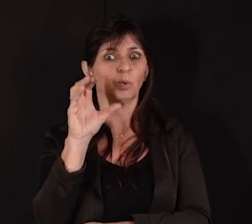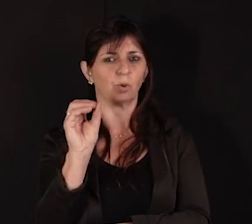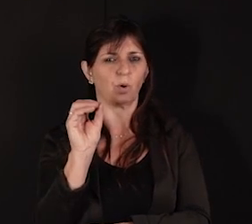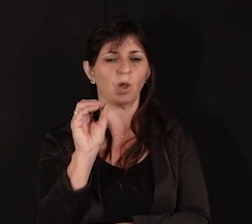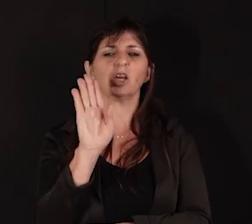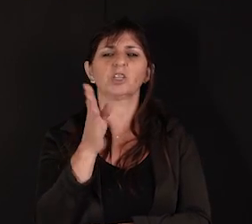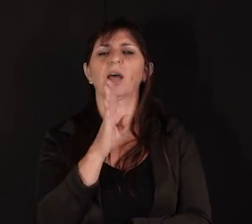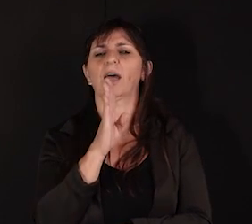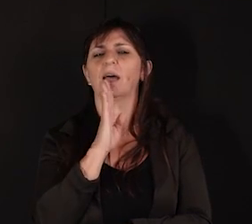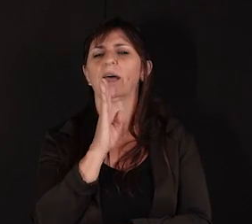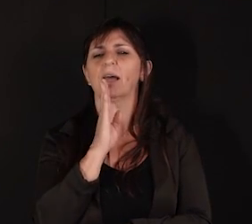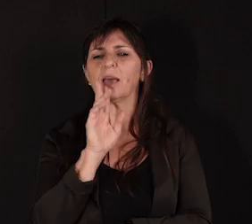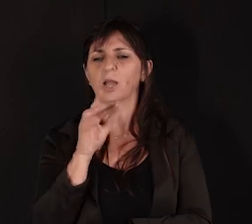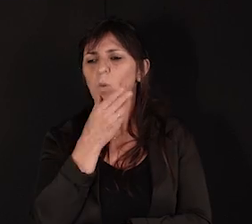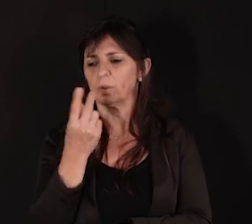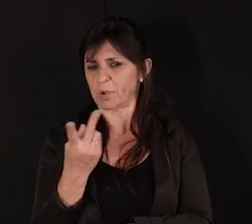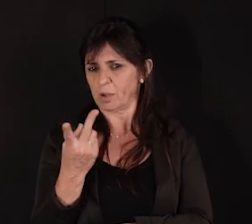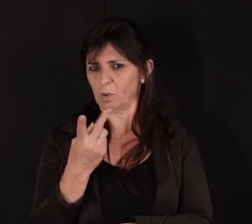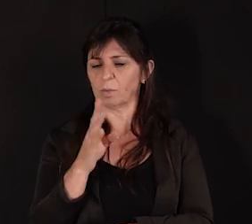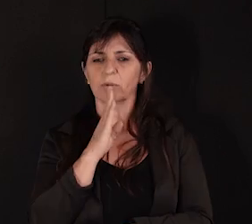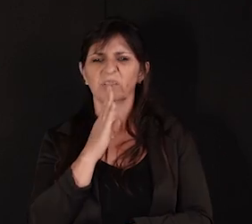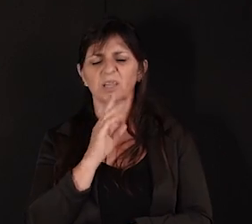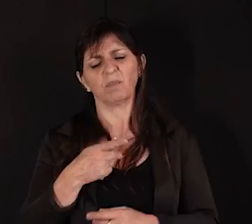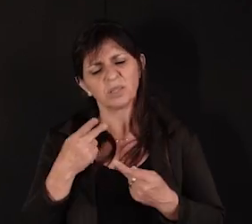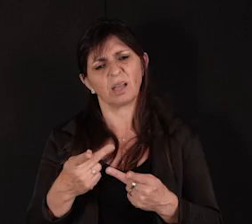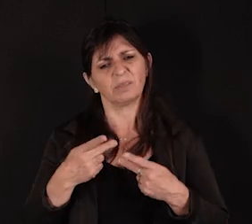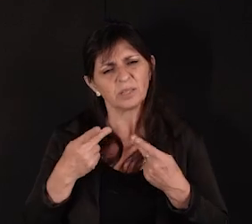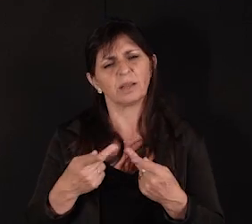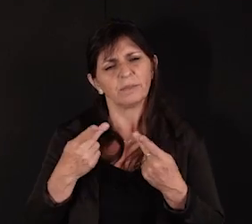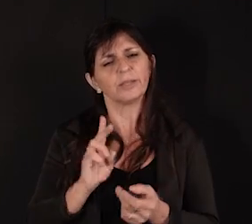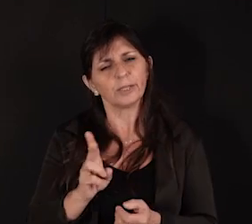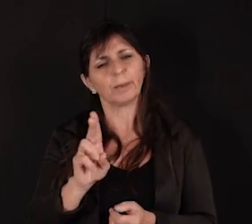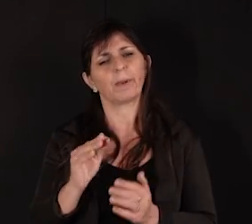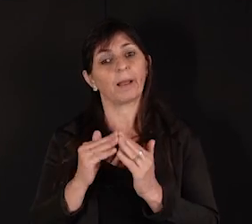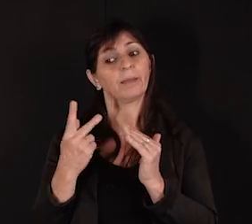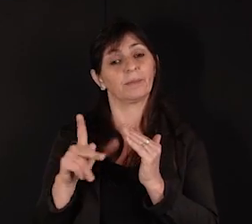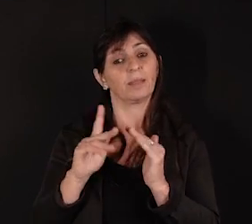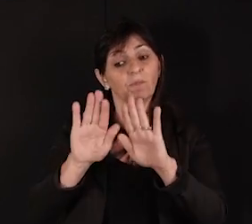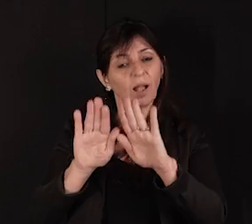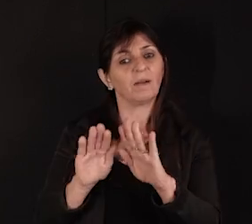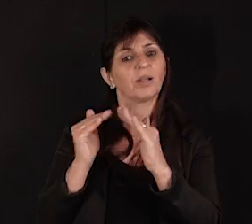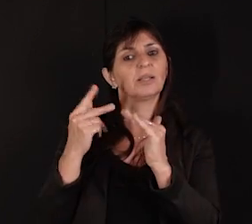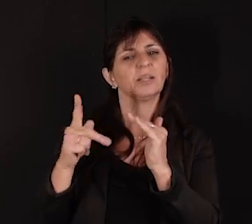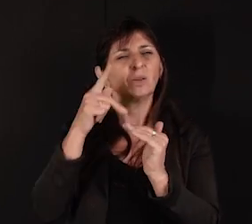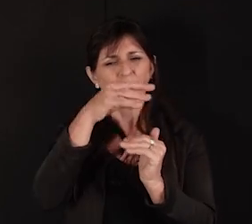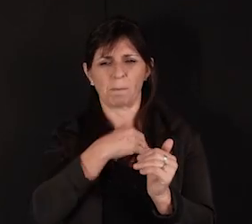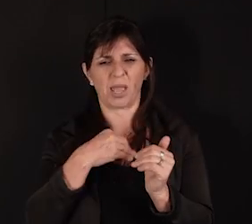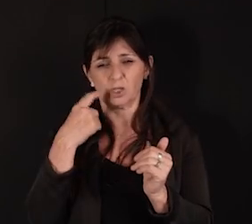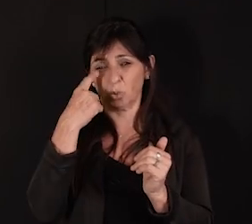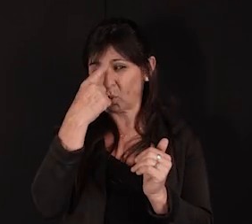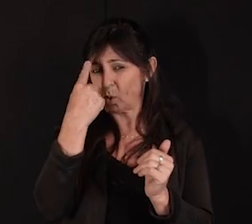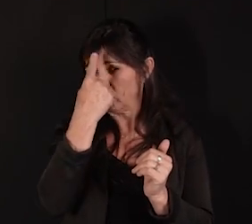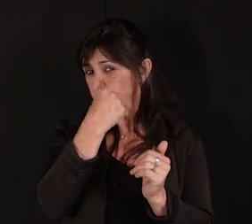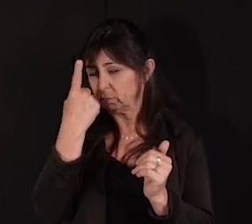conheciam desde piazinho, porque eu vinha na casa deles, porque eu fazia exame de vista com o doutor Silveira. E eu ficava na casa dele, né? E ele